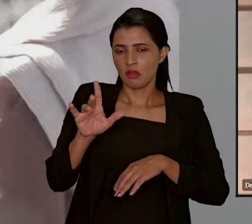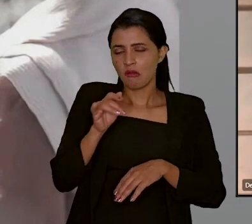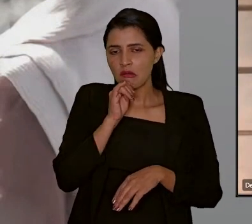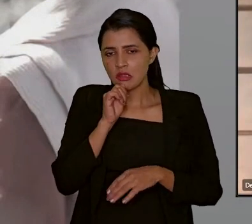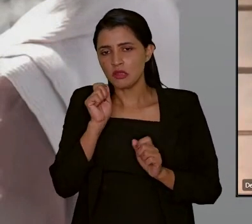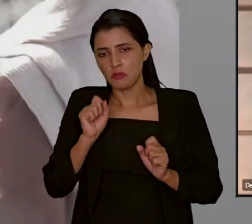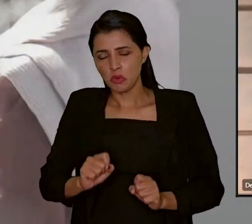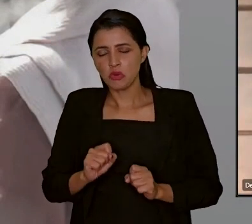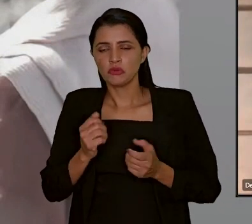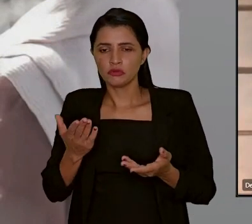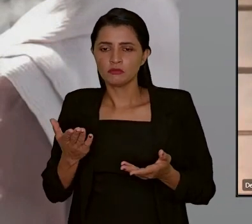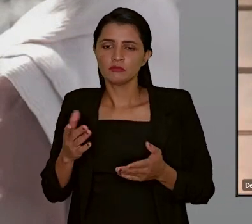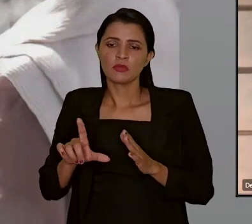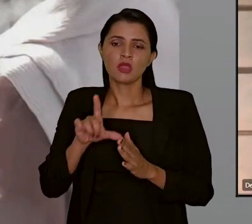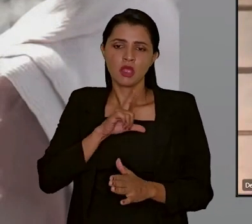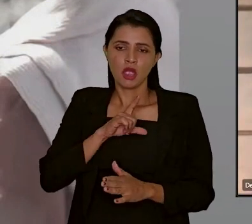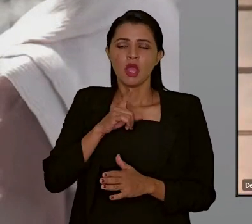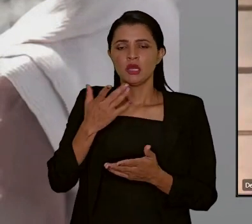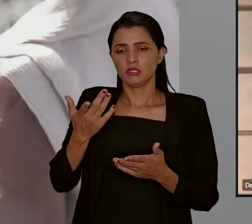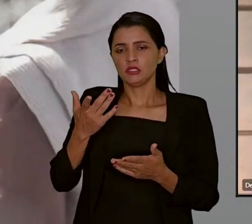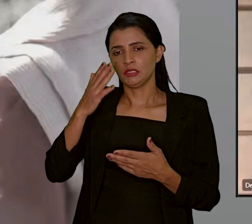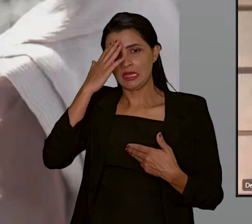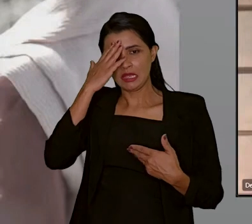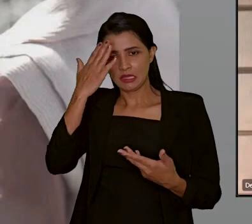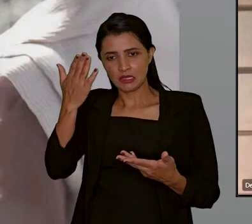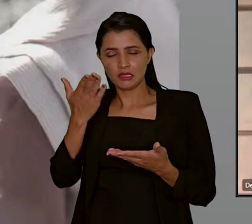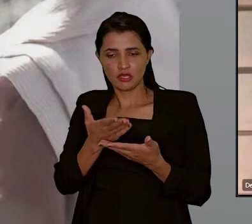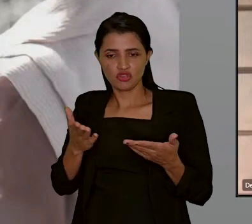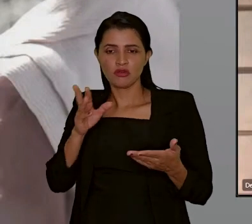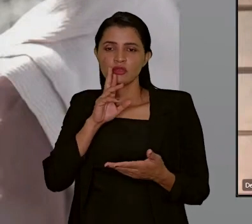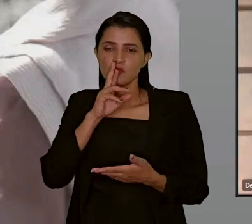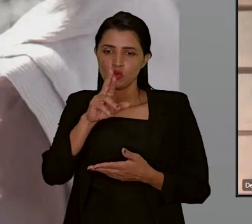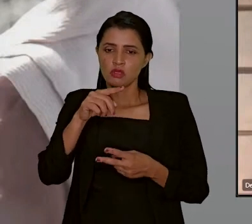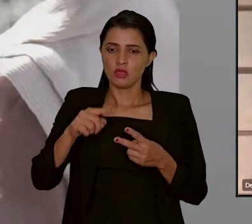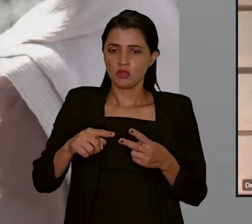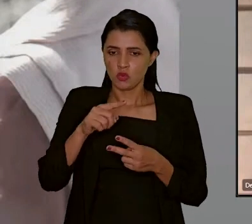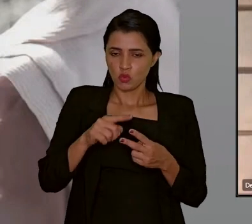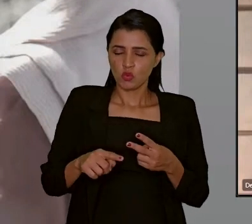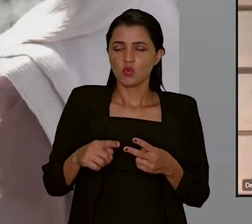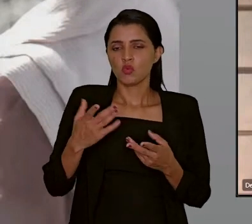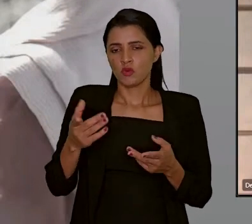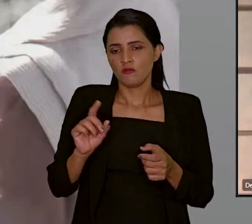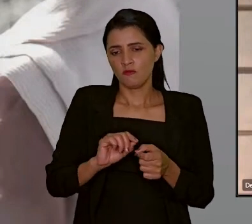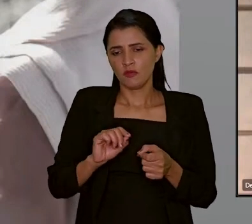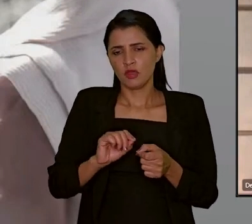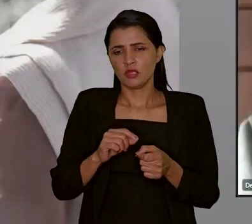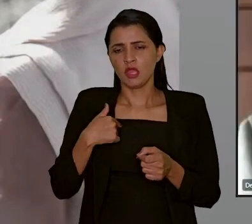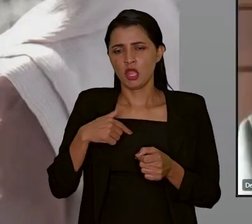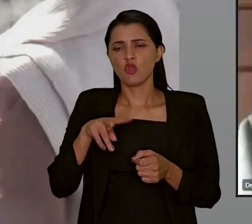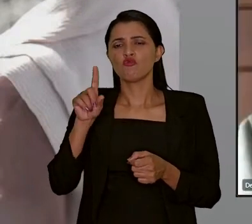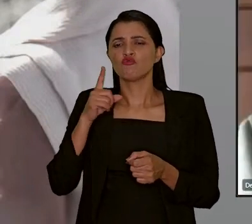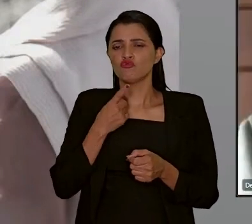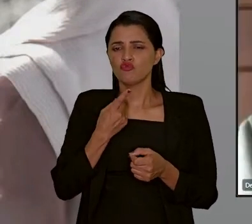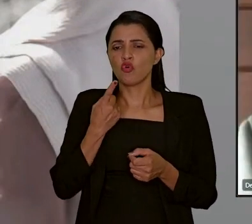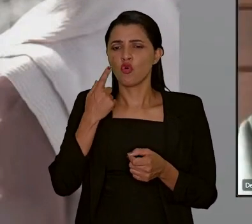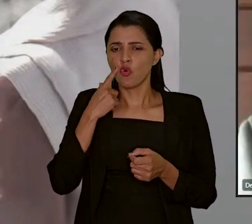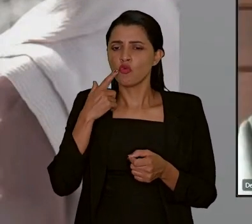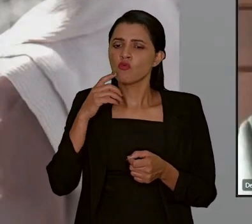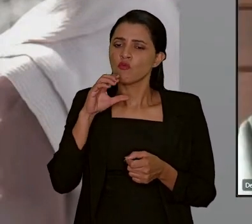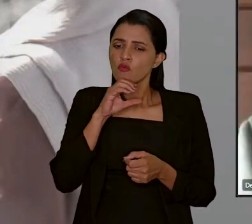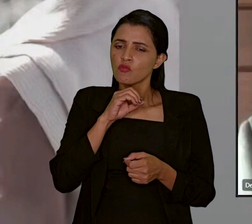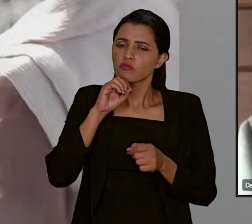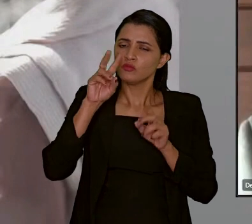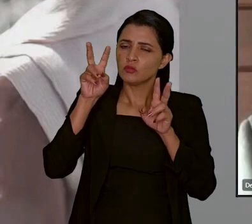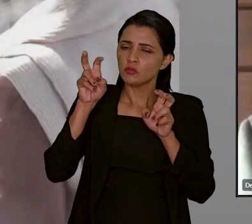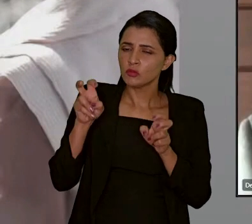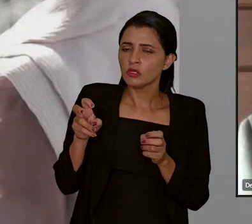disponível, antes de até de agradecer e já responder as duas perguntas que foram feitas, eu vou me arvorar e falar um pouquinho sobre